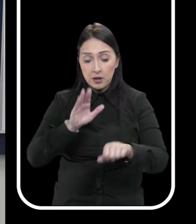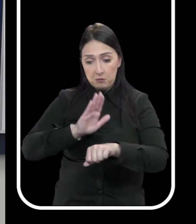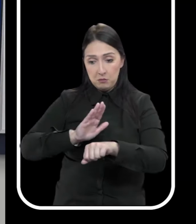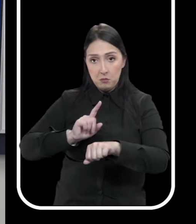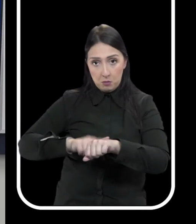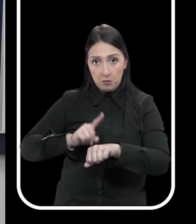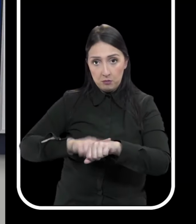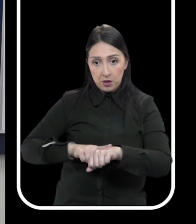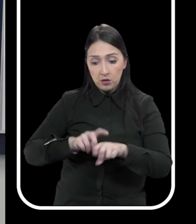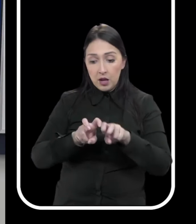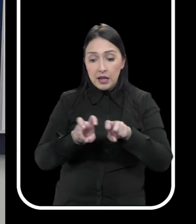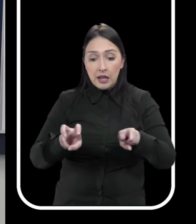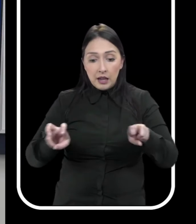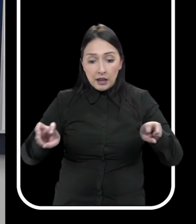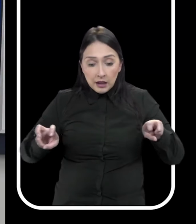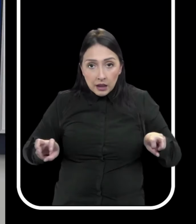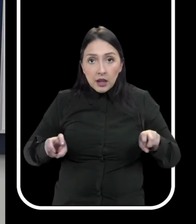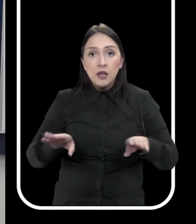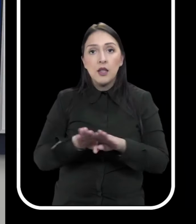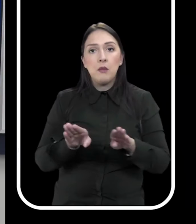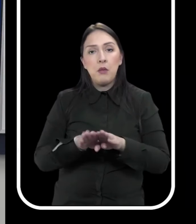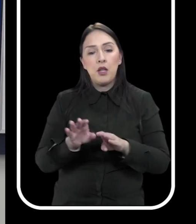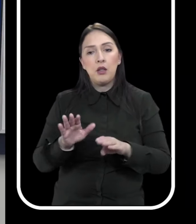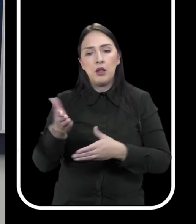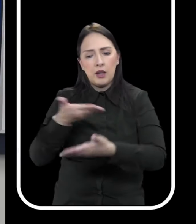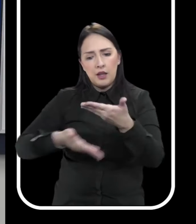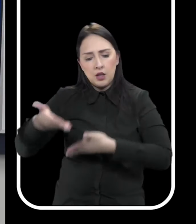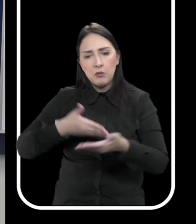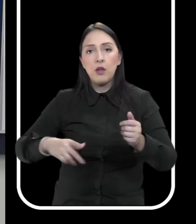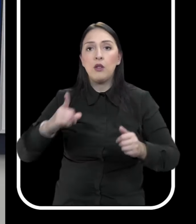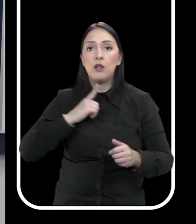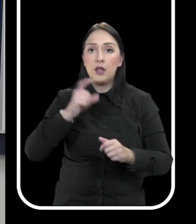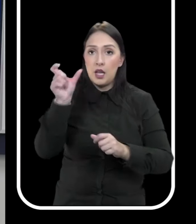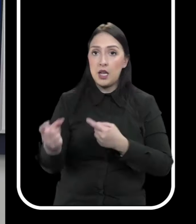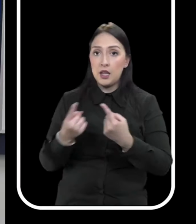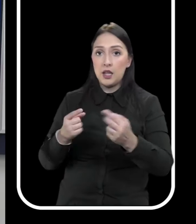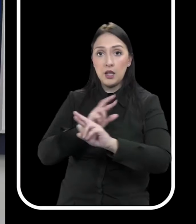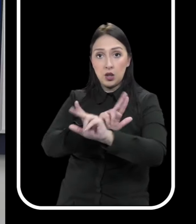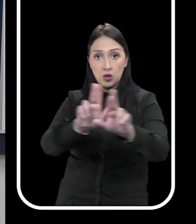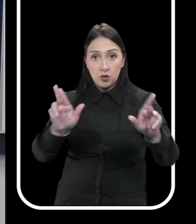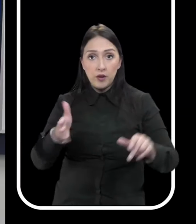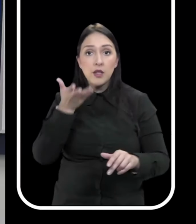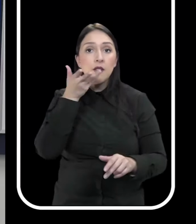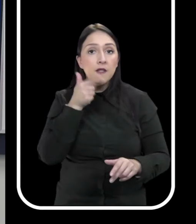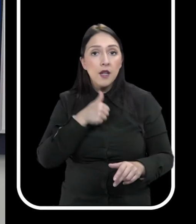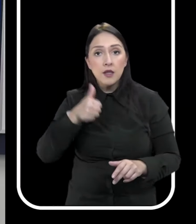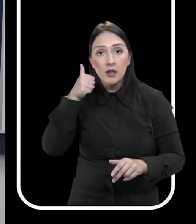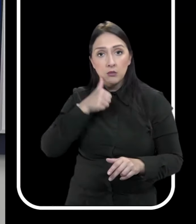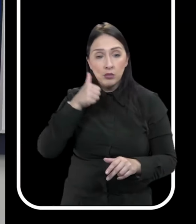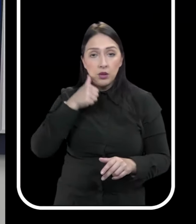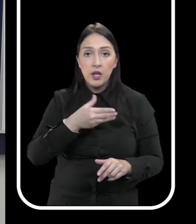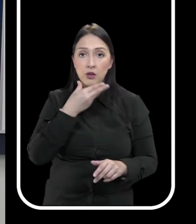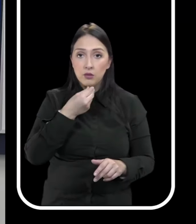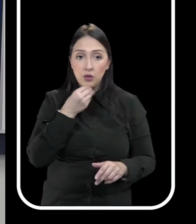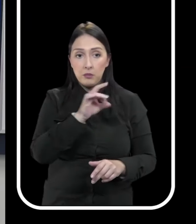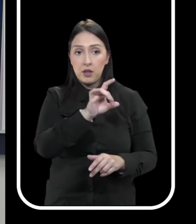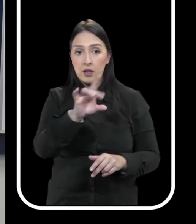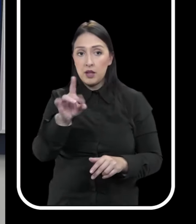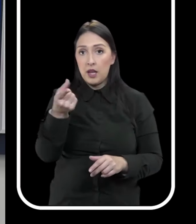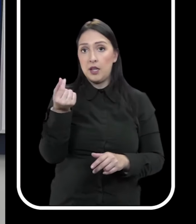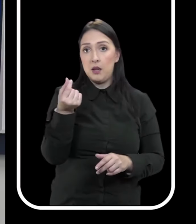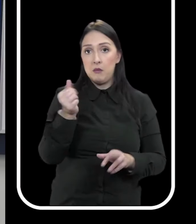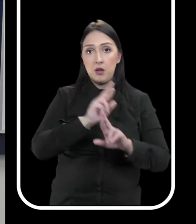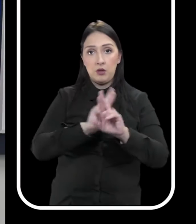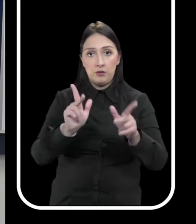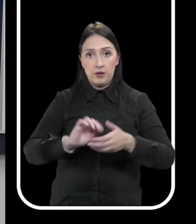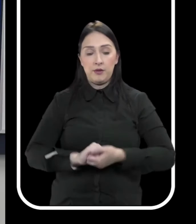de atendimento de cada cadeira, né? E, consequentemente, você tem, inclusive, clientes diferentes, crianças, mulheres e homens, cada um